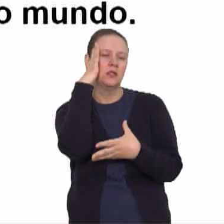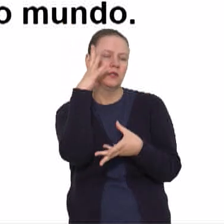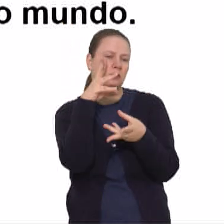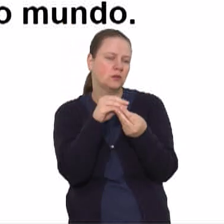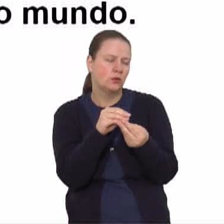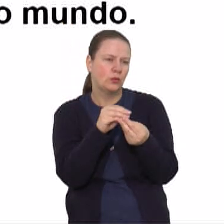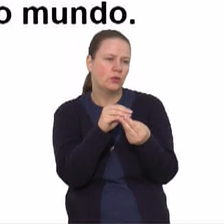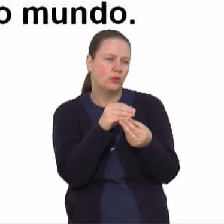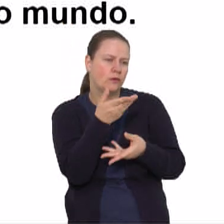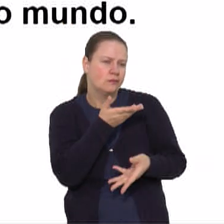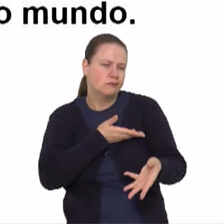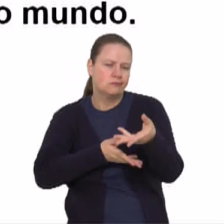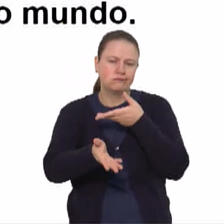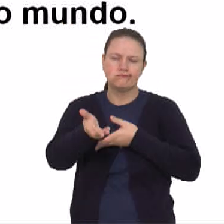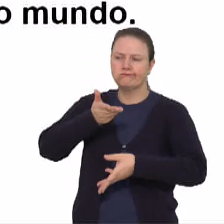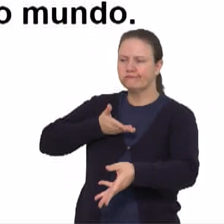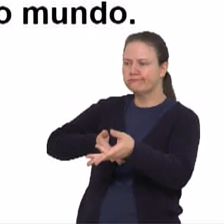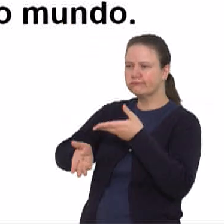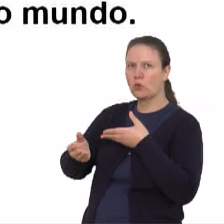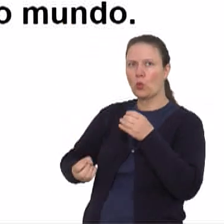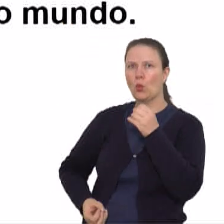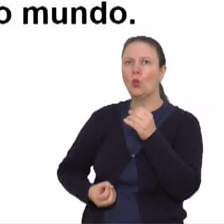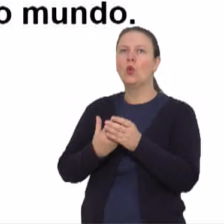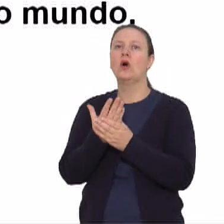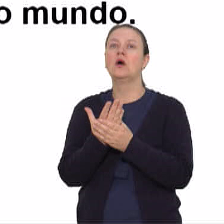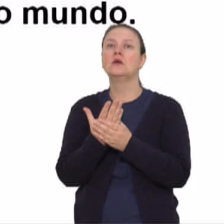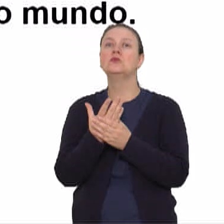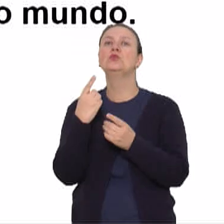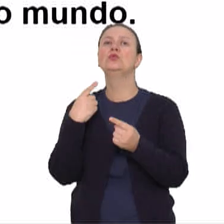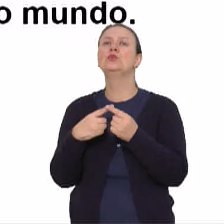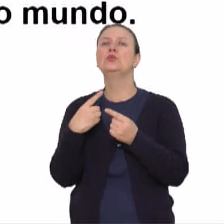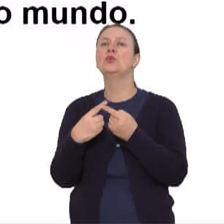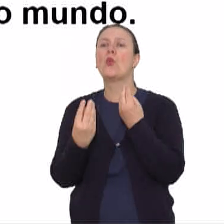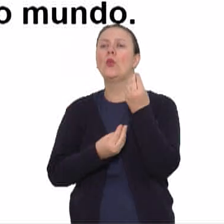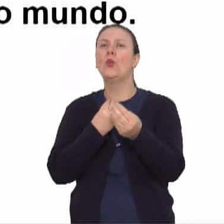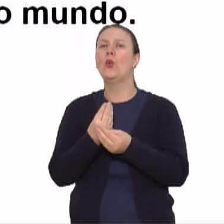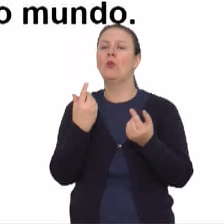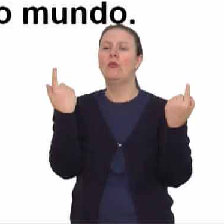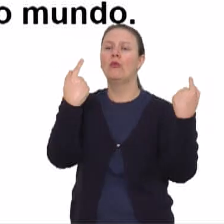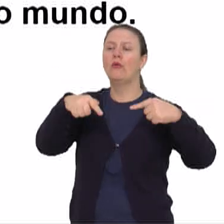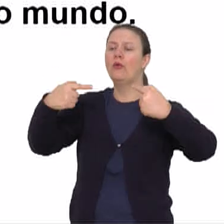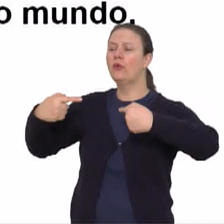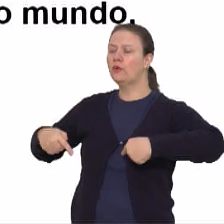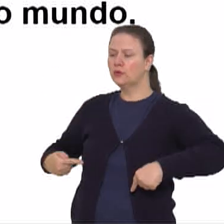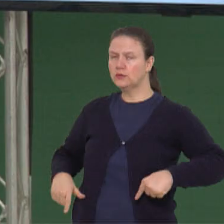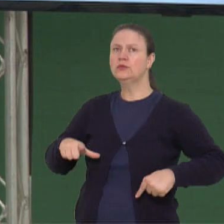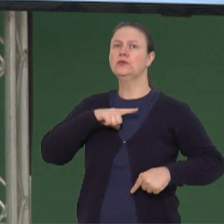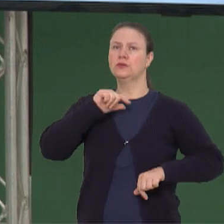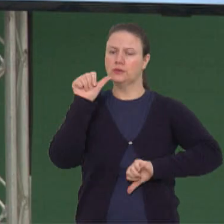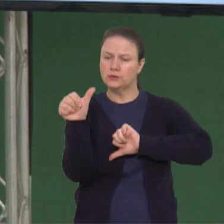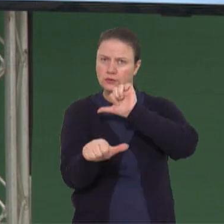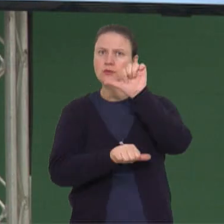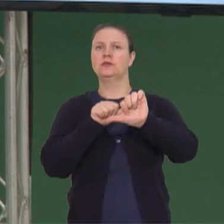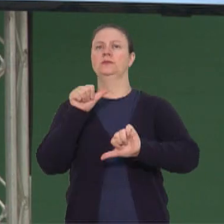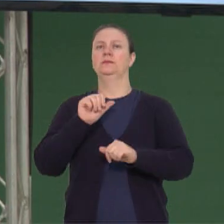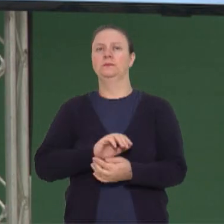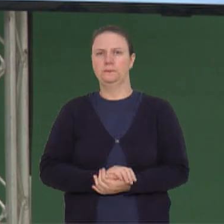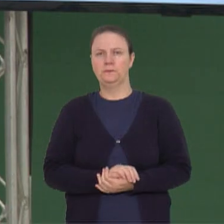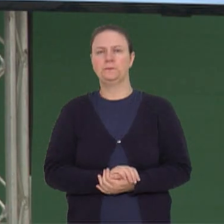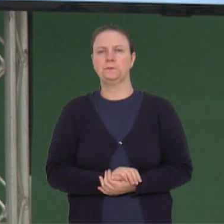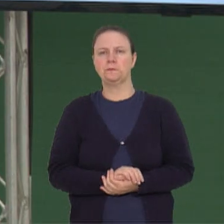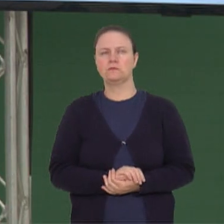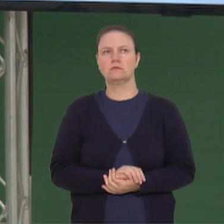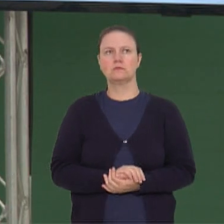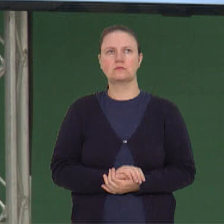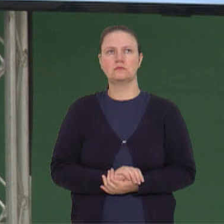própria oposição, isto é, divergência e contradição produzem a unidade do todo.